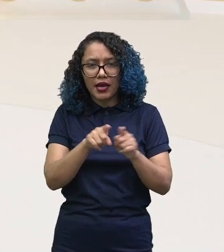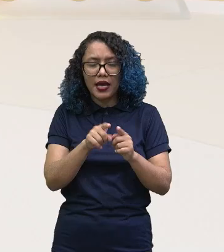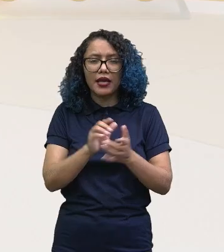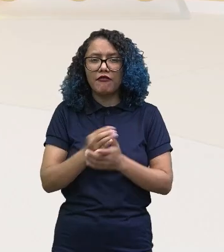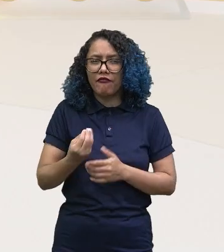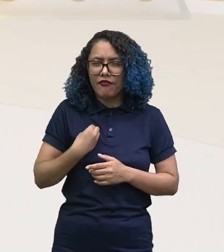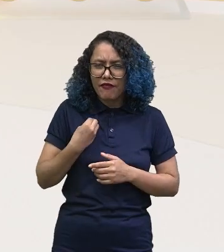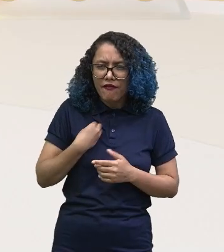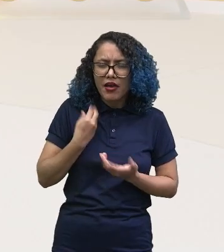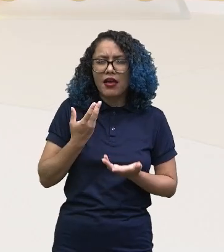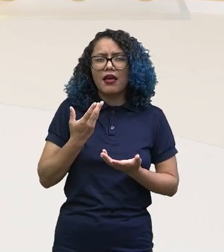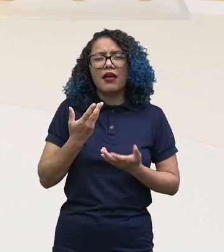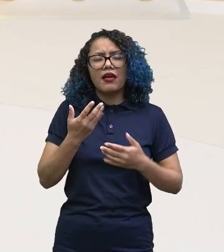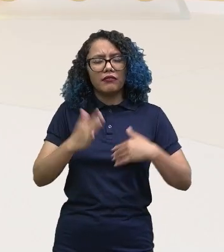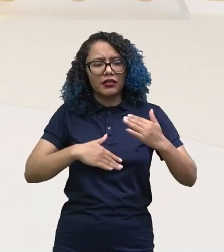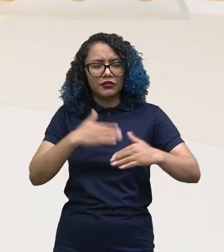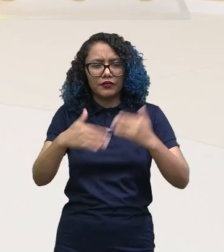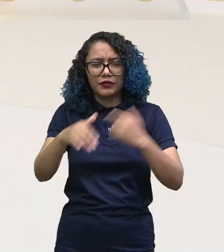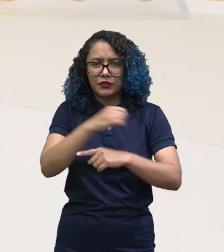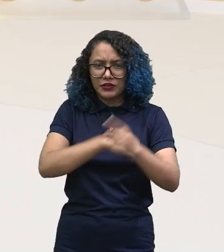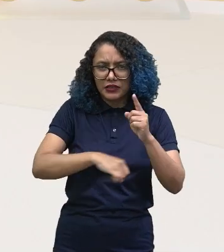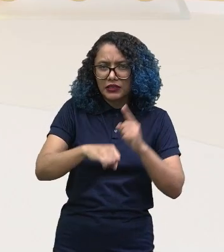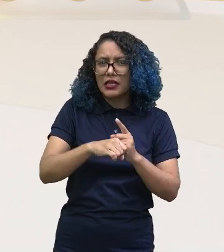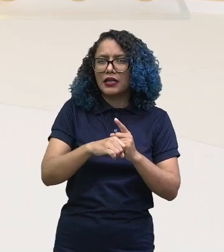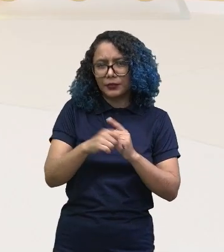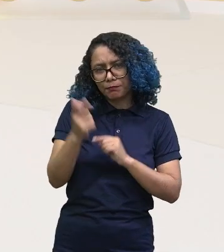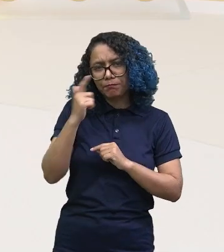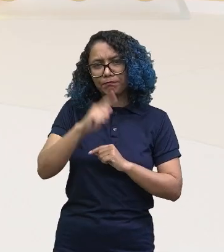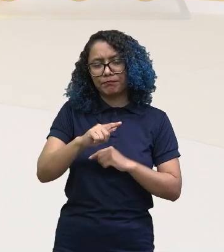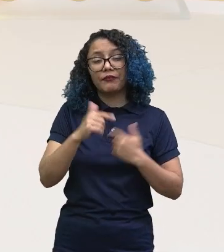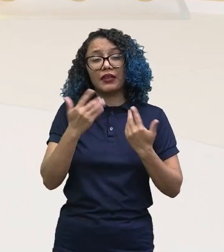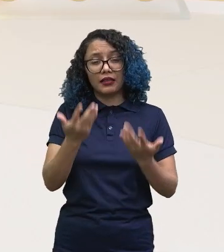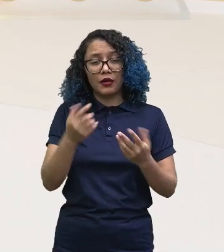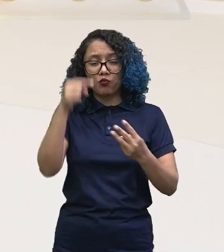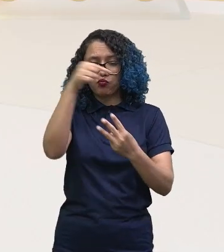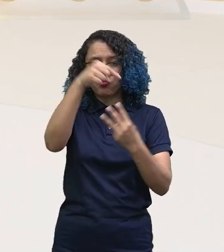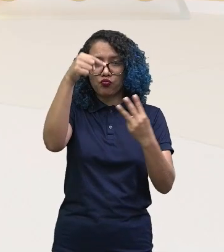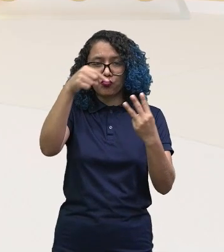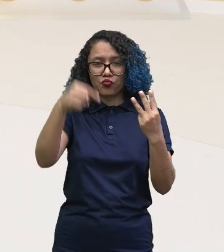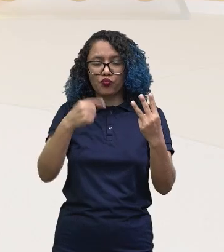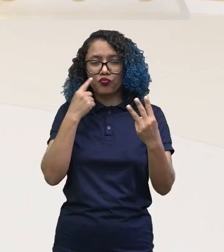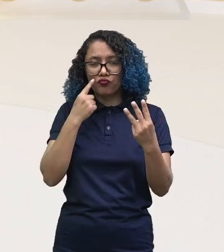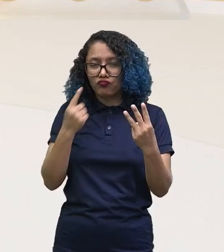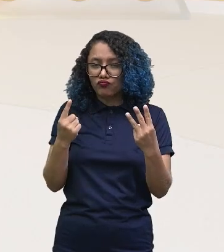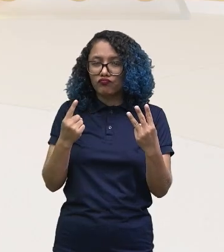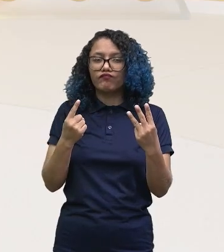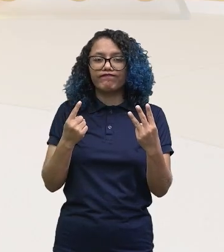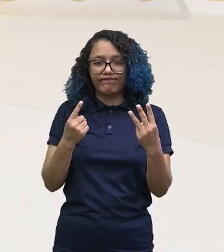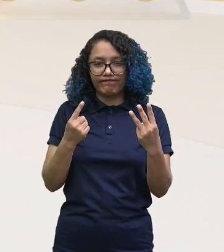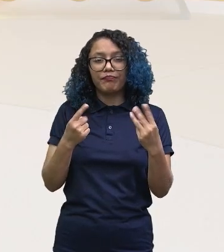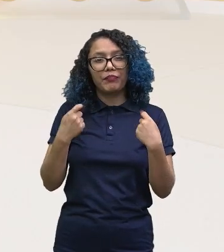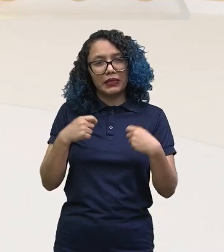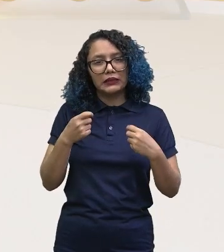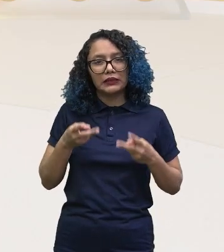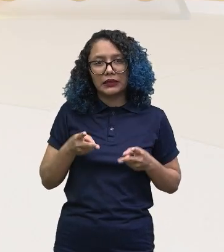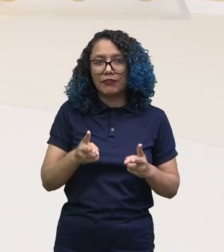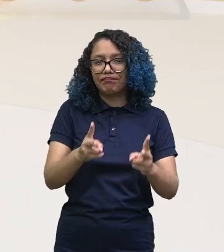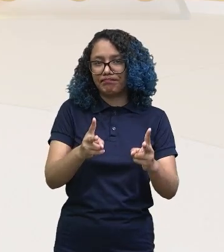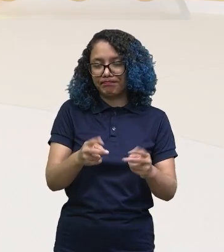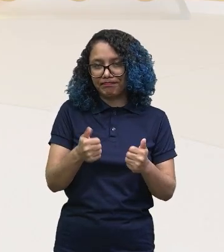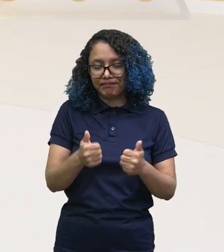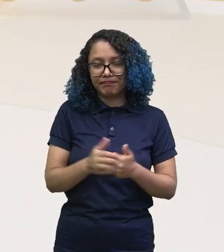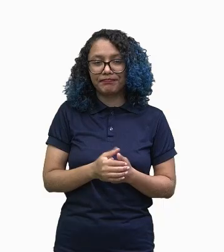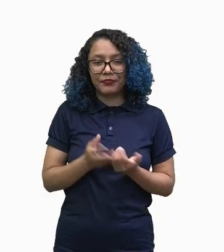né? Poder desenvolver-se socialmente, né? Então, esse tripé, como o professor falou, ele precisa ser mantido. Bora